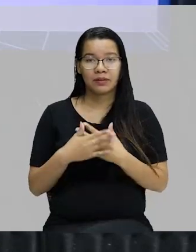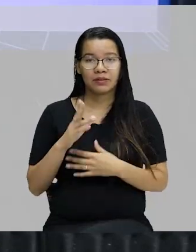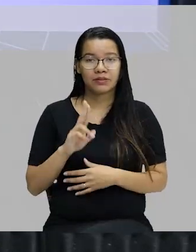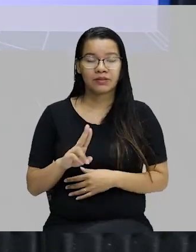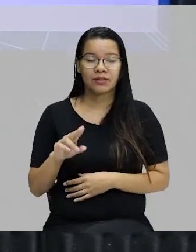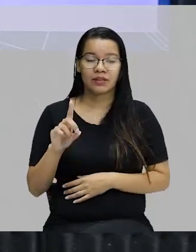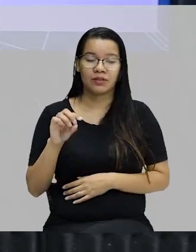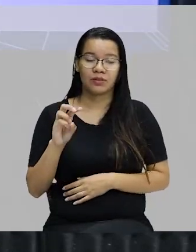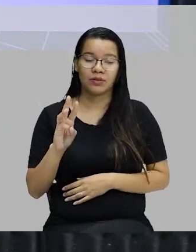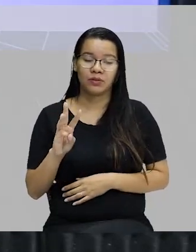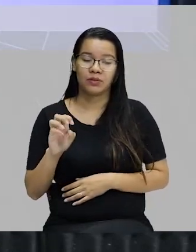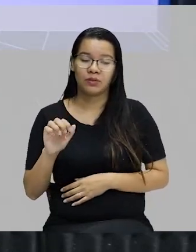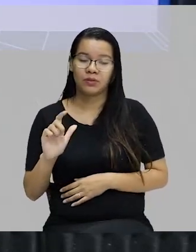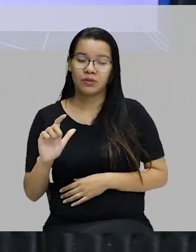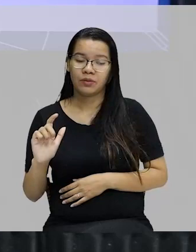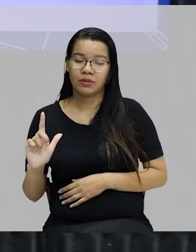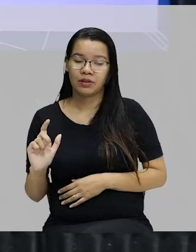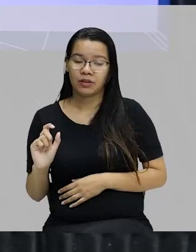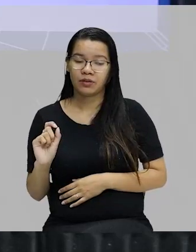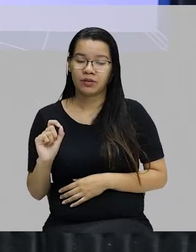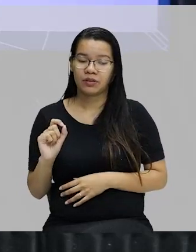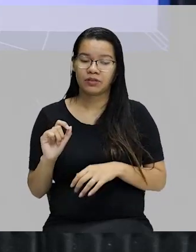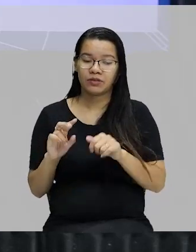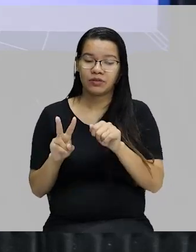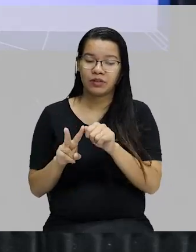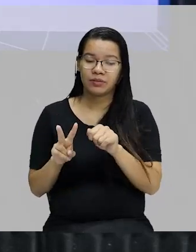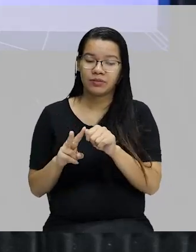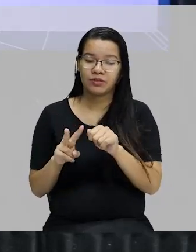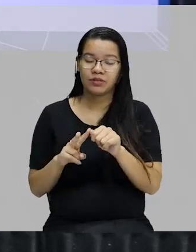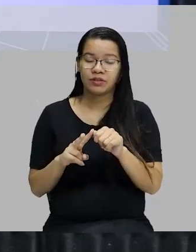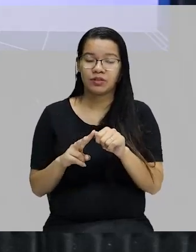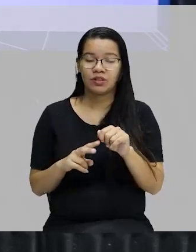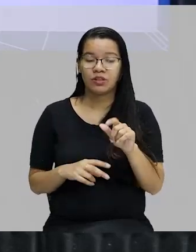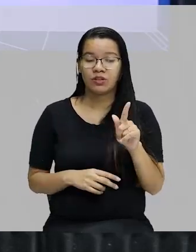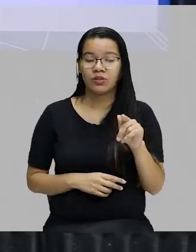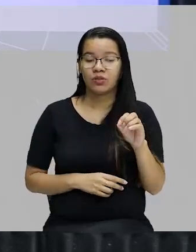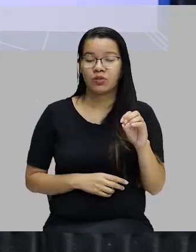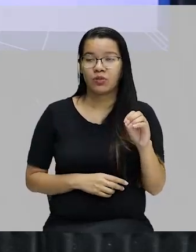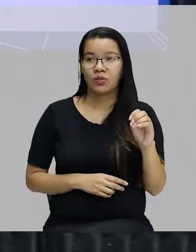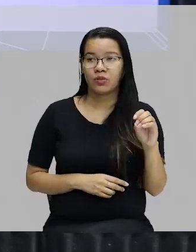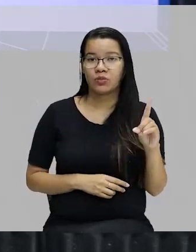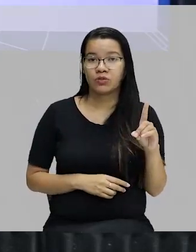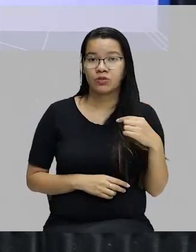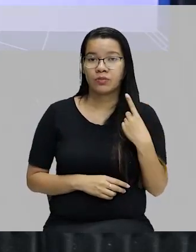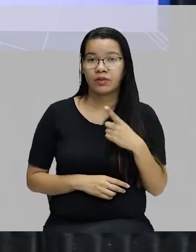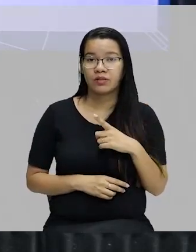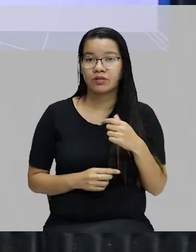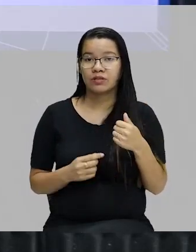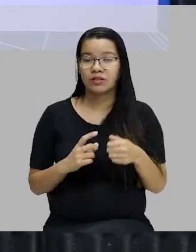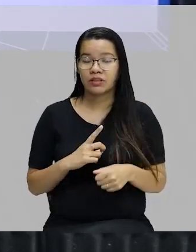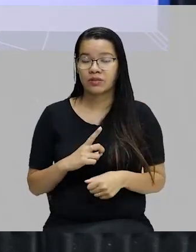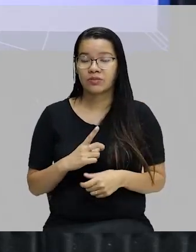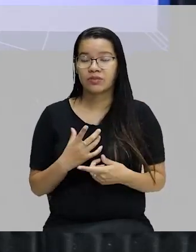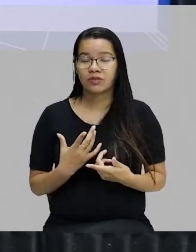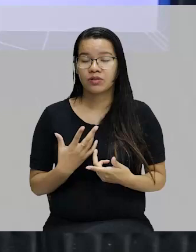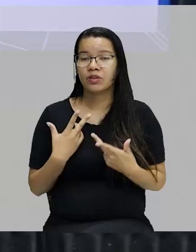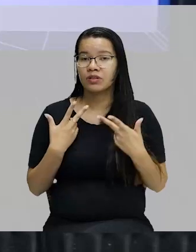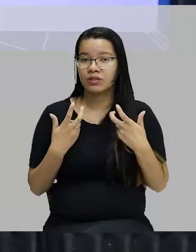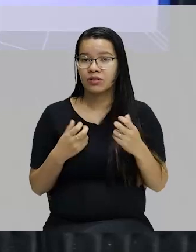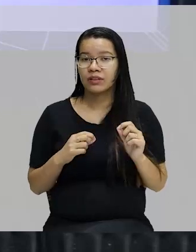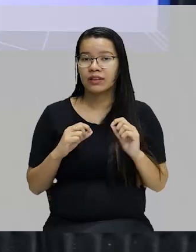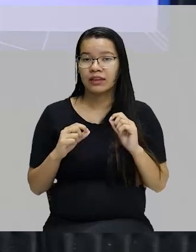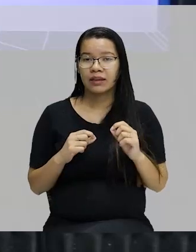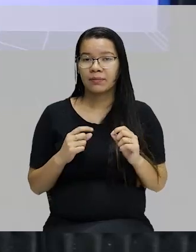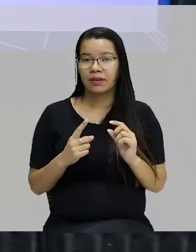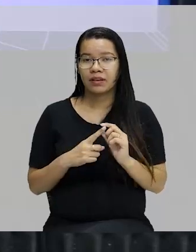ter casos em que a palavra que nós usamos para advérbio é exatamente a mesma que nós usamos para o adjetivo.